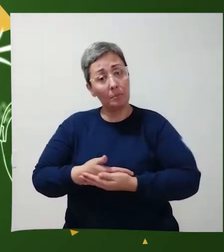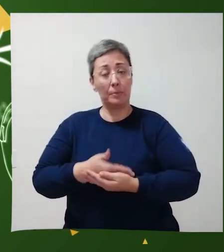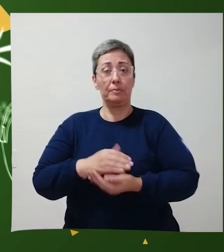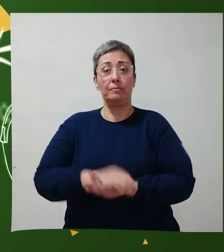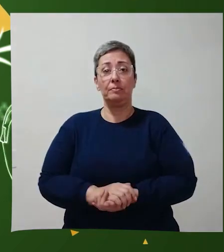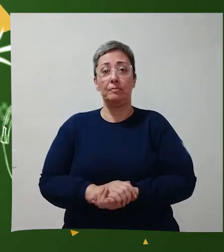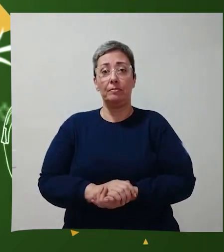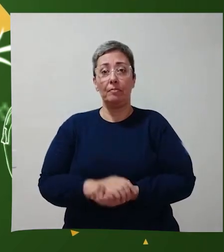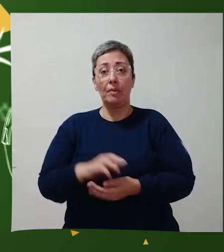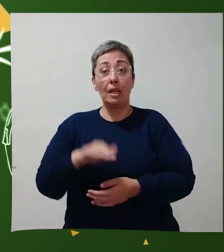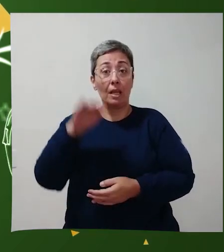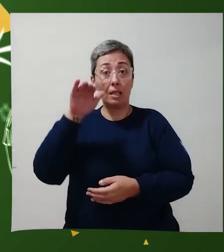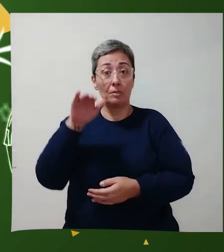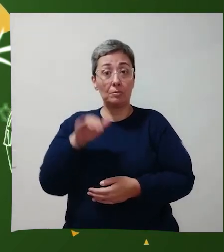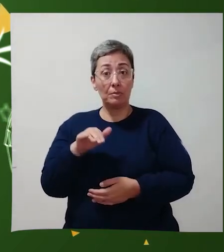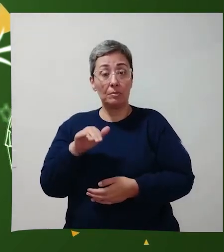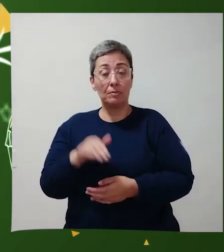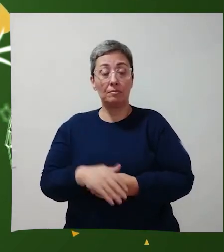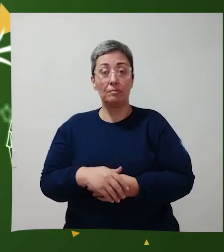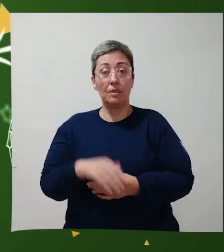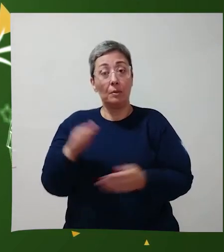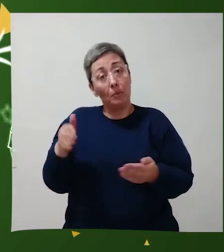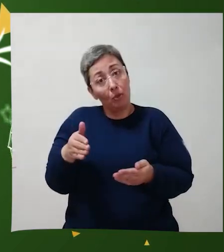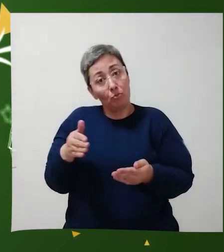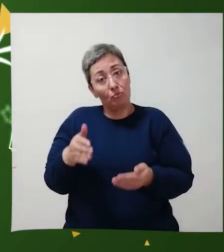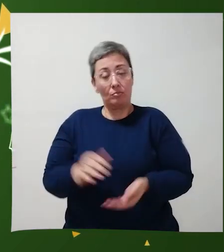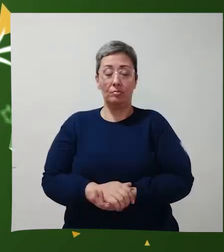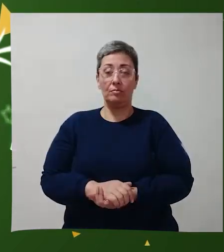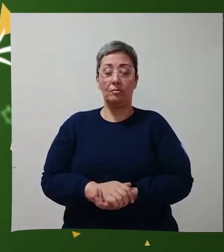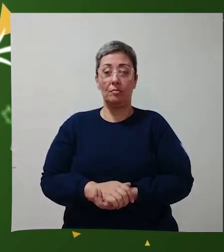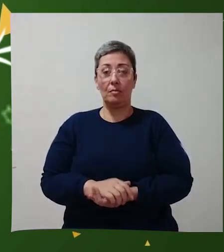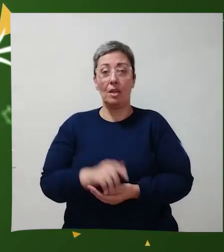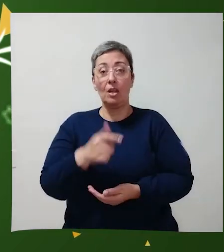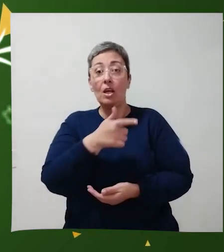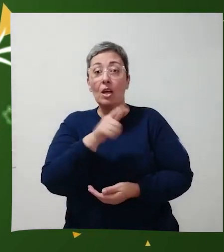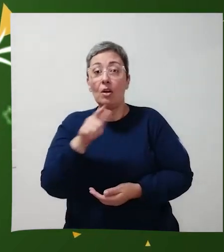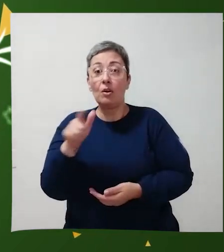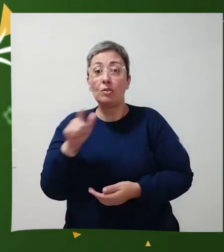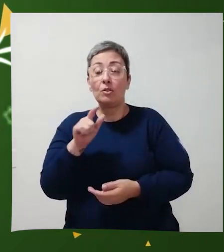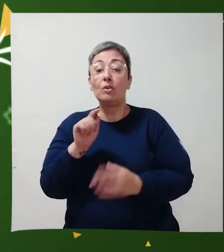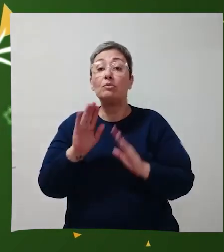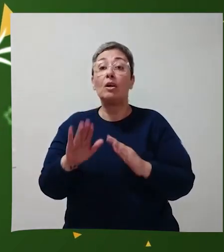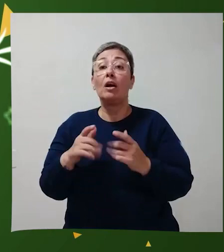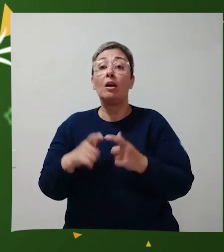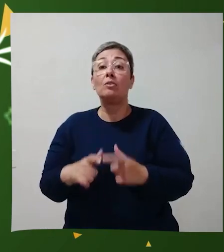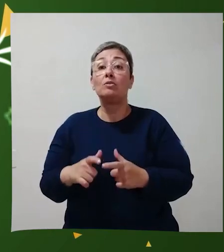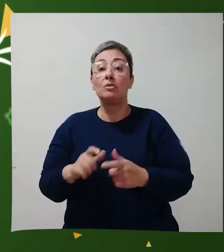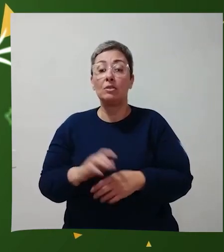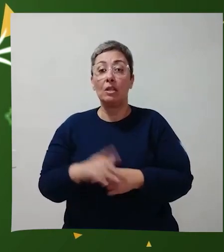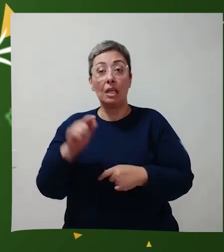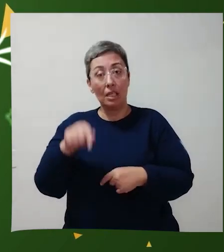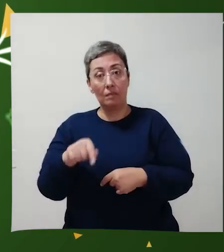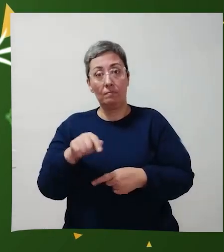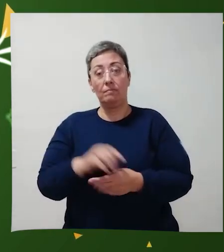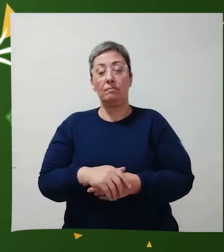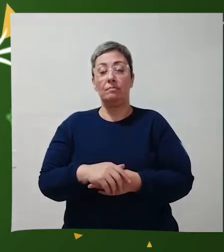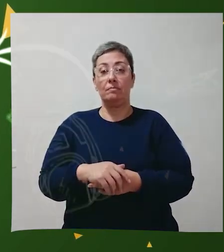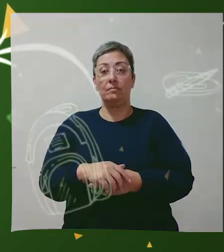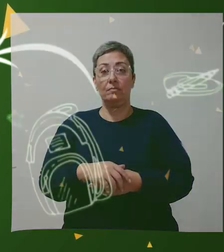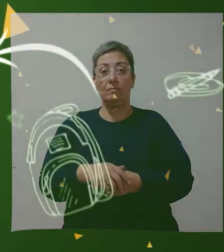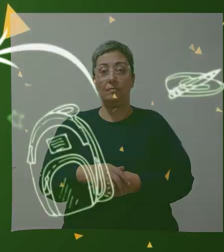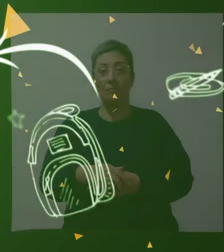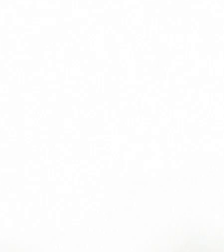bebês. Grandes ou pequenos? Pequenos. E os outros ficam onde? Aqui, os